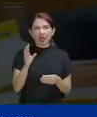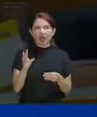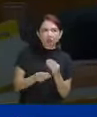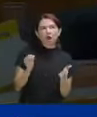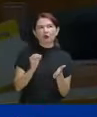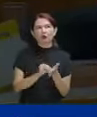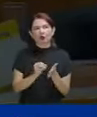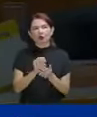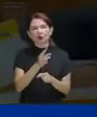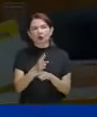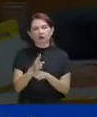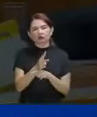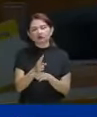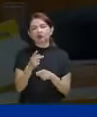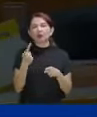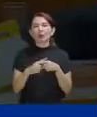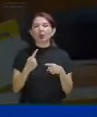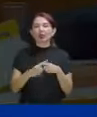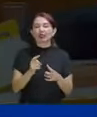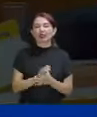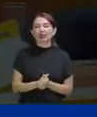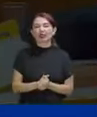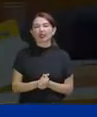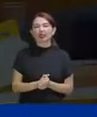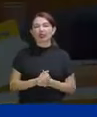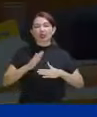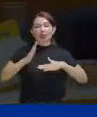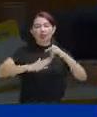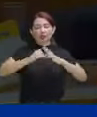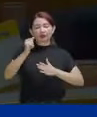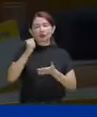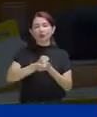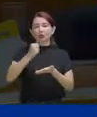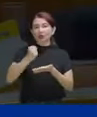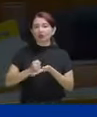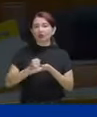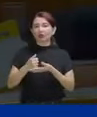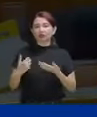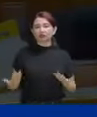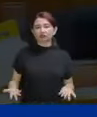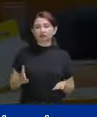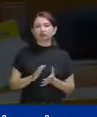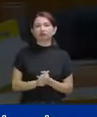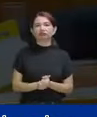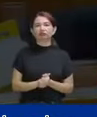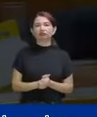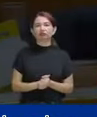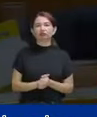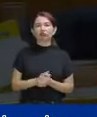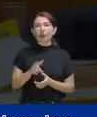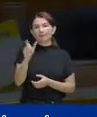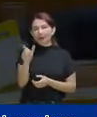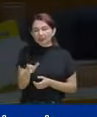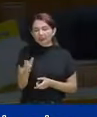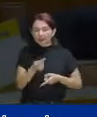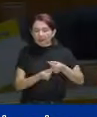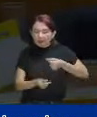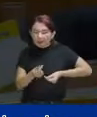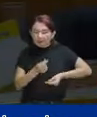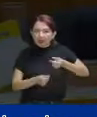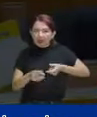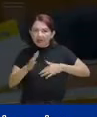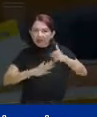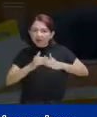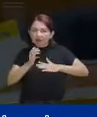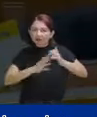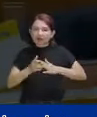algumas, atribuindo ao profissional que ela contratou. Ela disse que ela contratou um contador e que ele acabou não